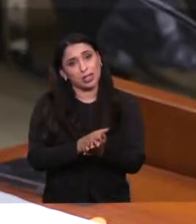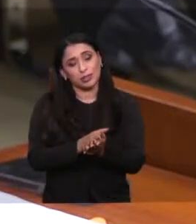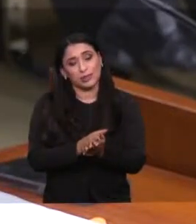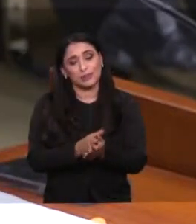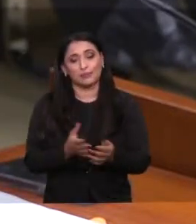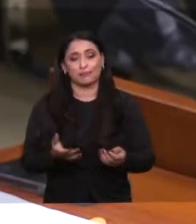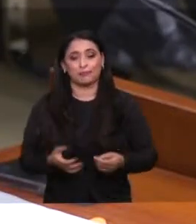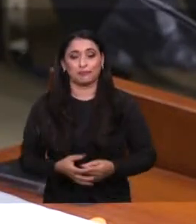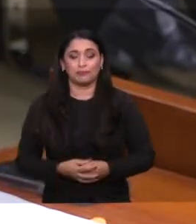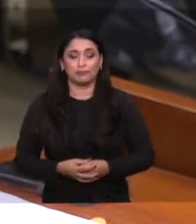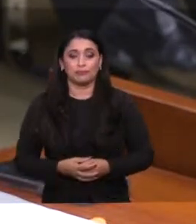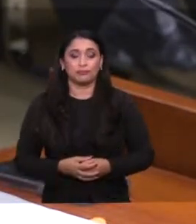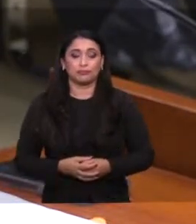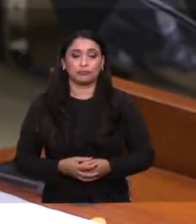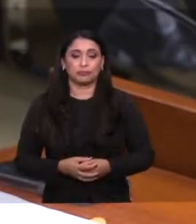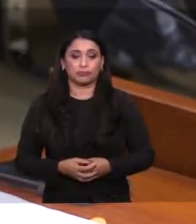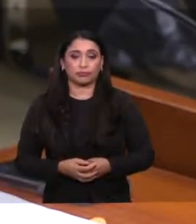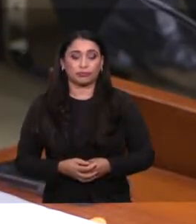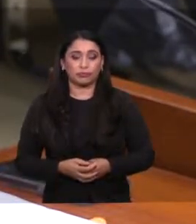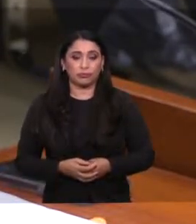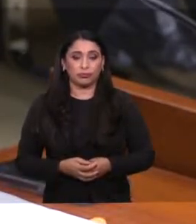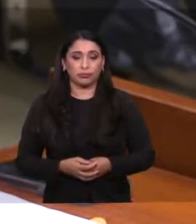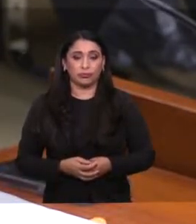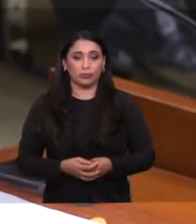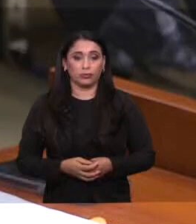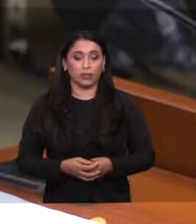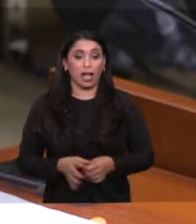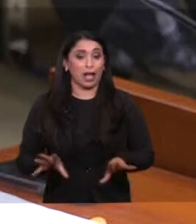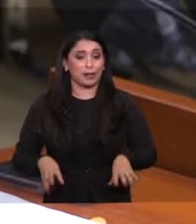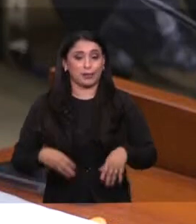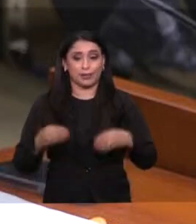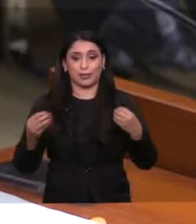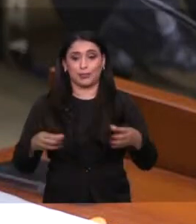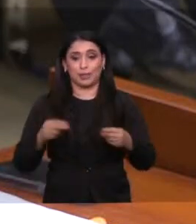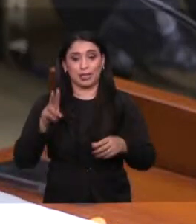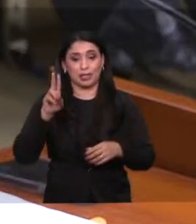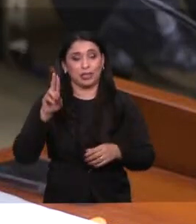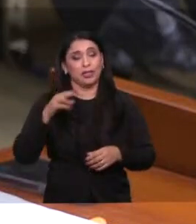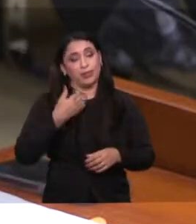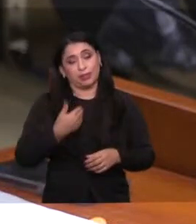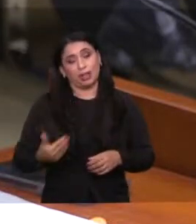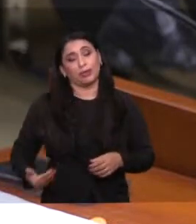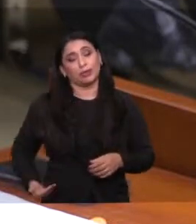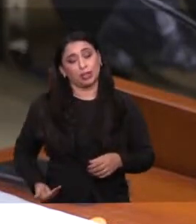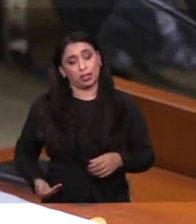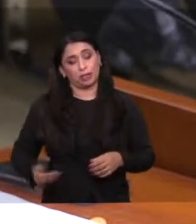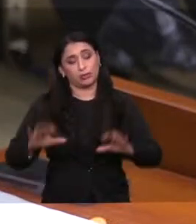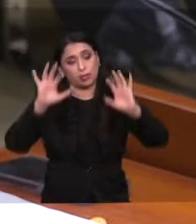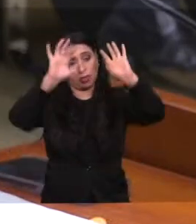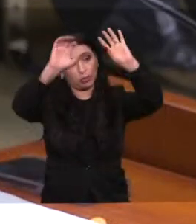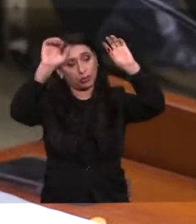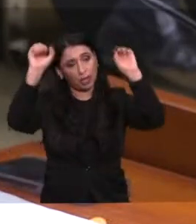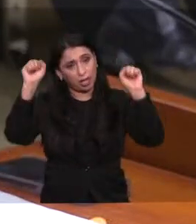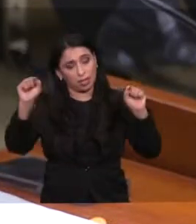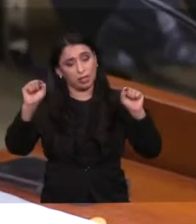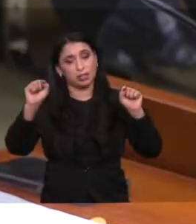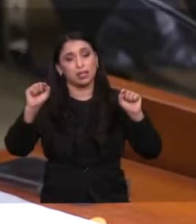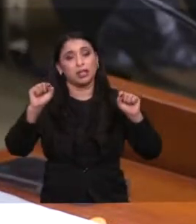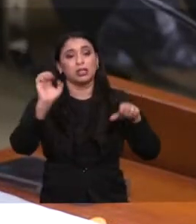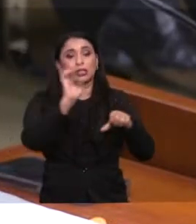dita. Aumenta, de fato, não há dúvida, a despesa da União, dos tribunais federais, dos estados e do